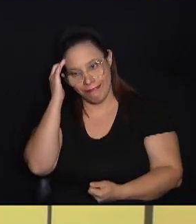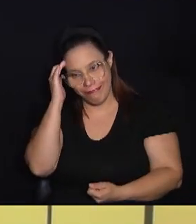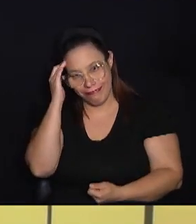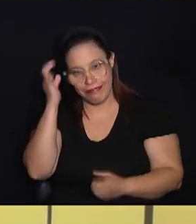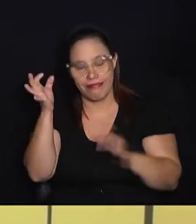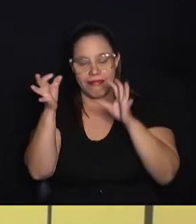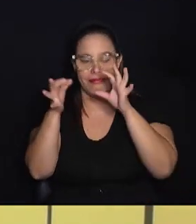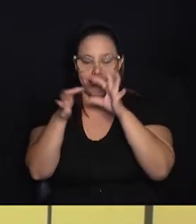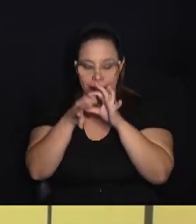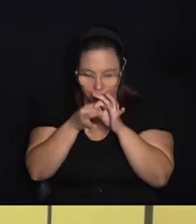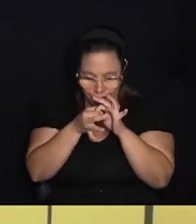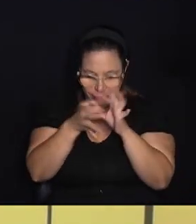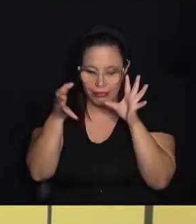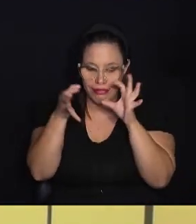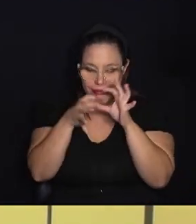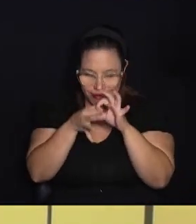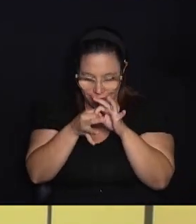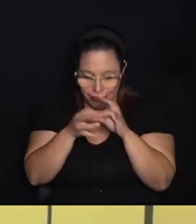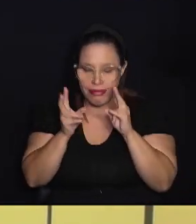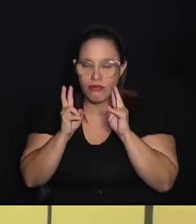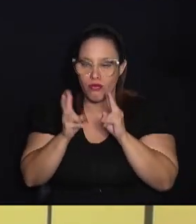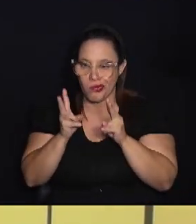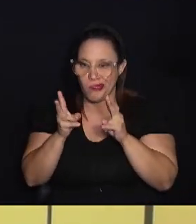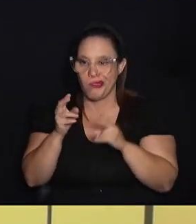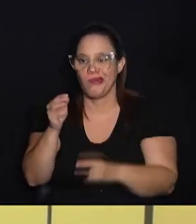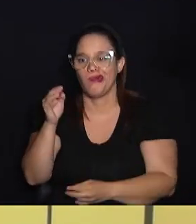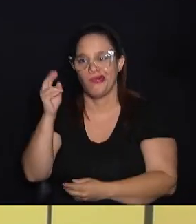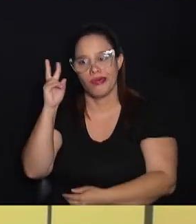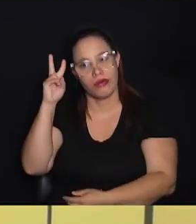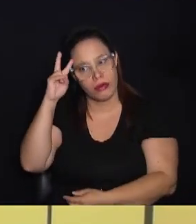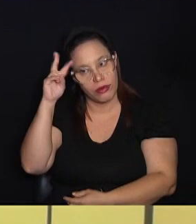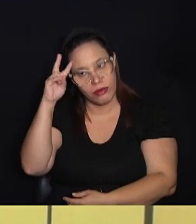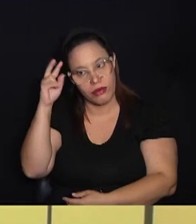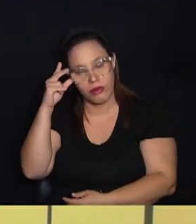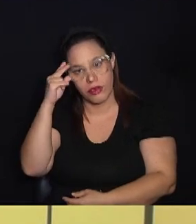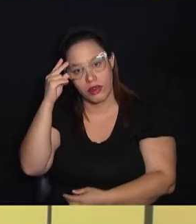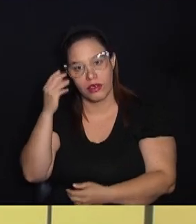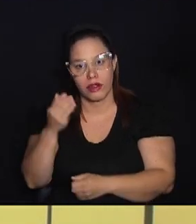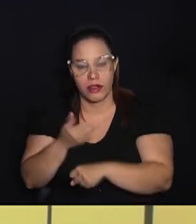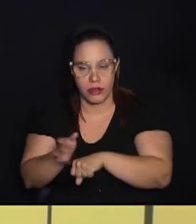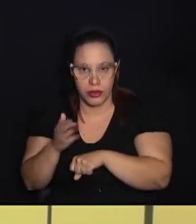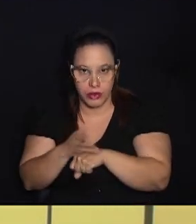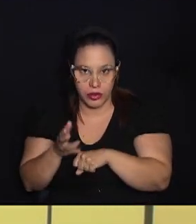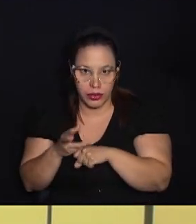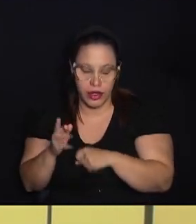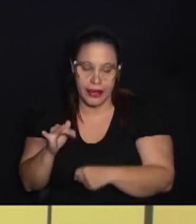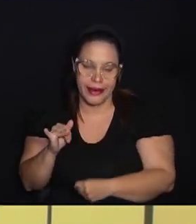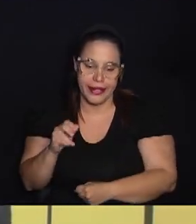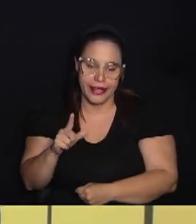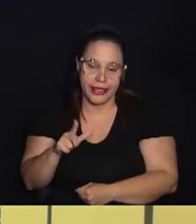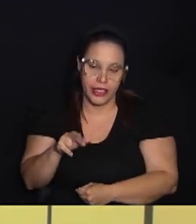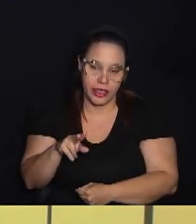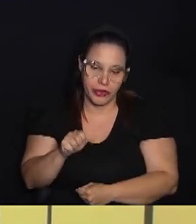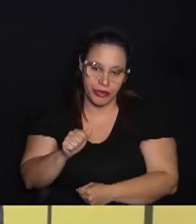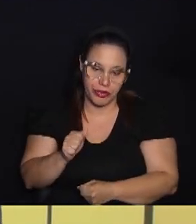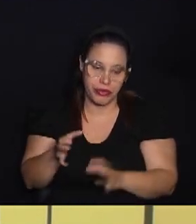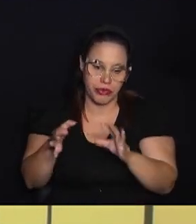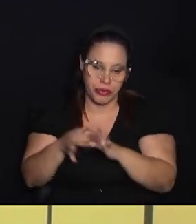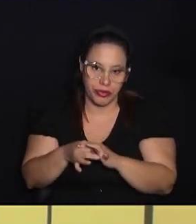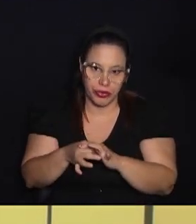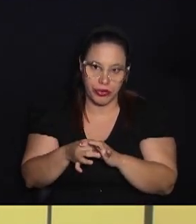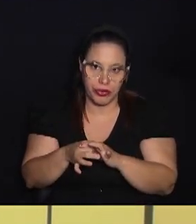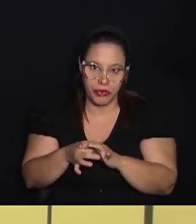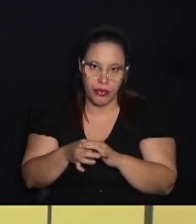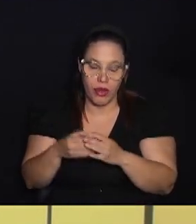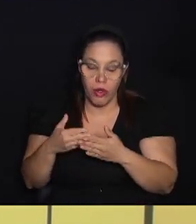de integrar né E sempre lembrando né que a prática integrativa e complementar ela é complementar ela não